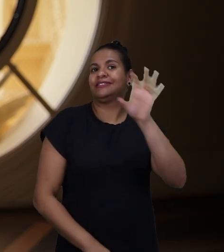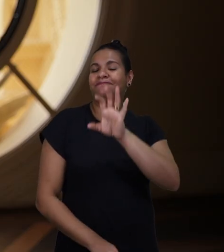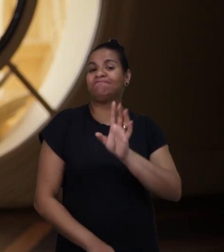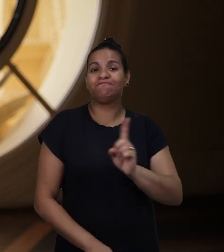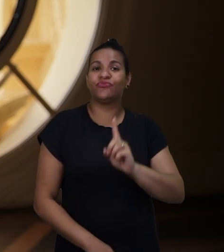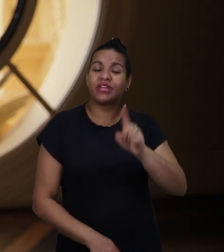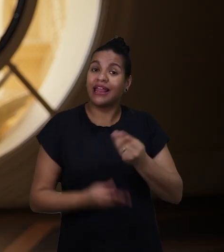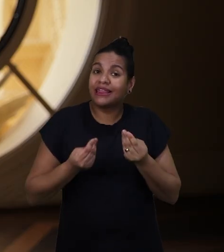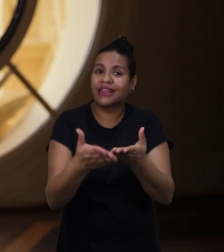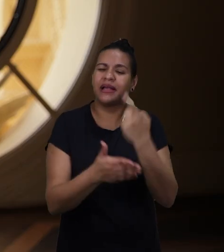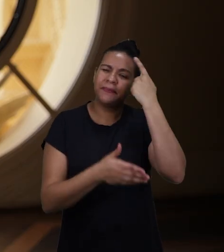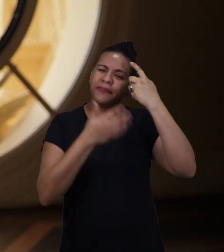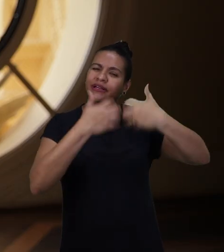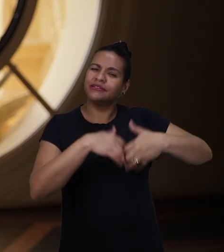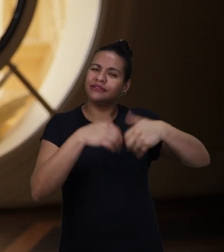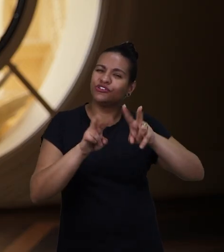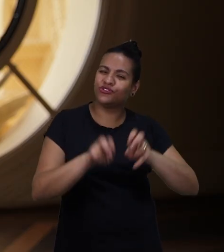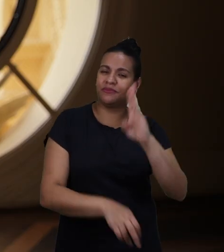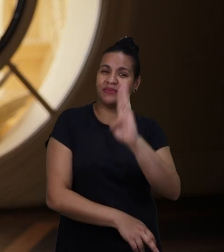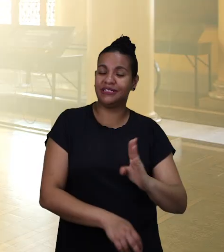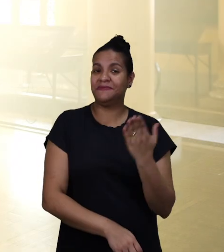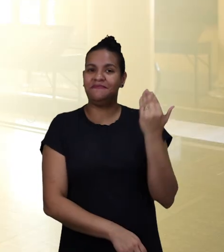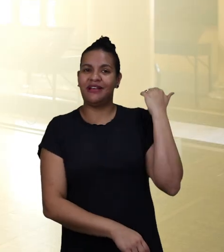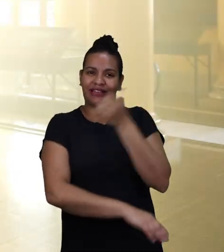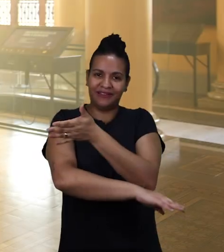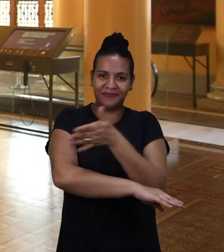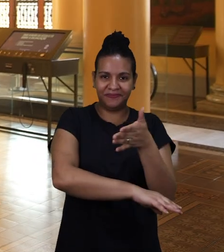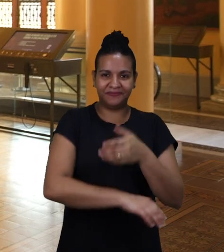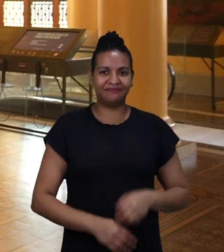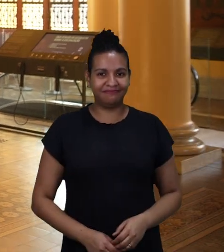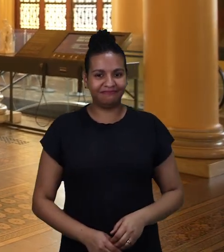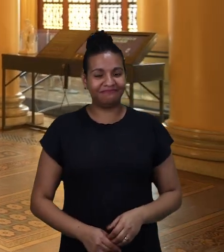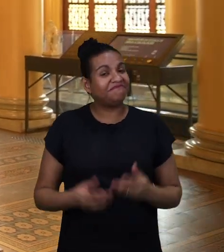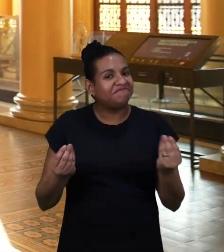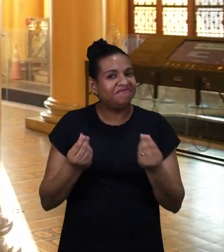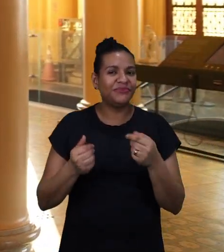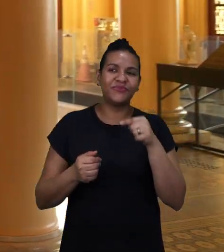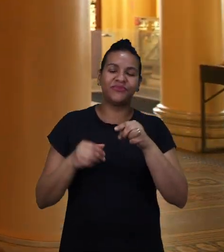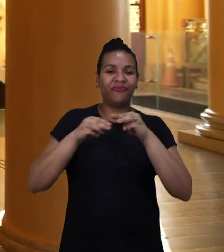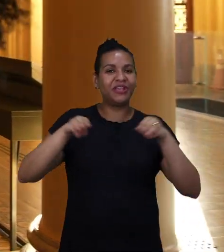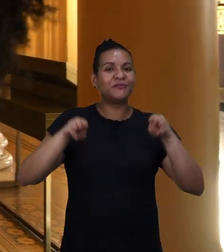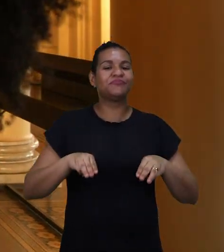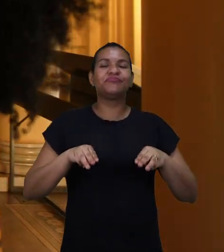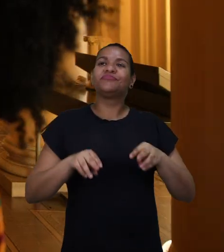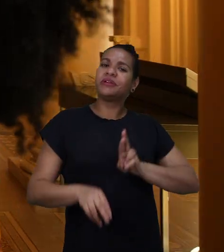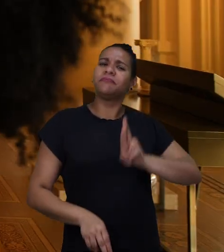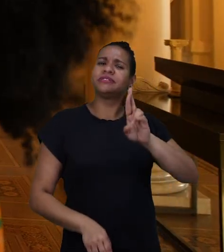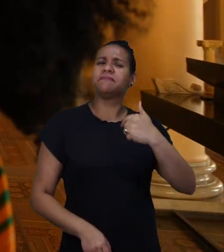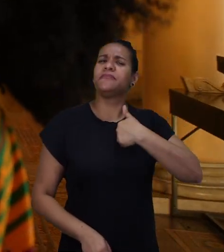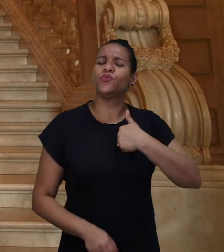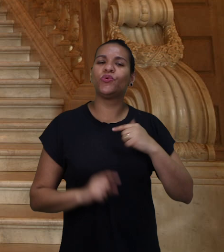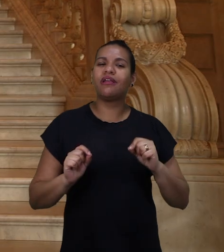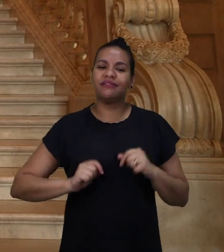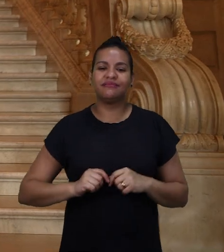para problematizar o pensamento sobre o passado brasileiro. Olha, se tem alguma coisa aqui no museu que me